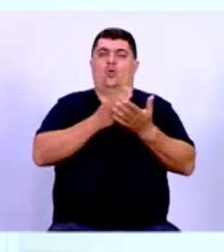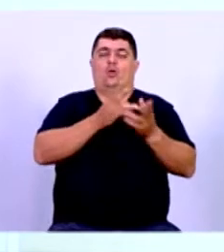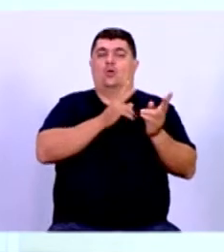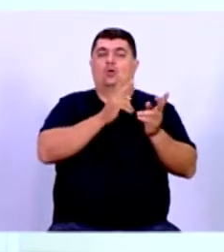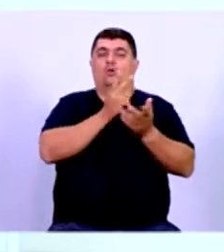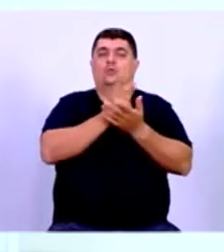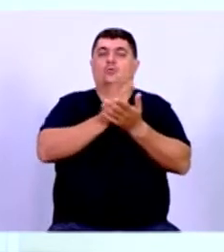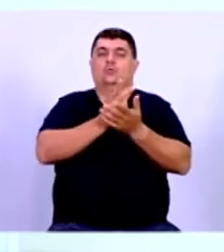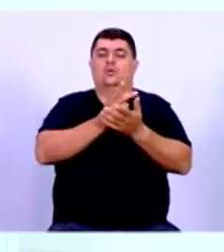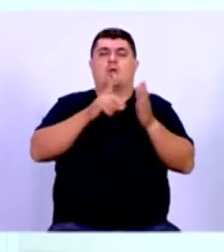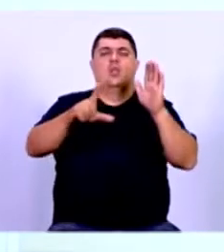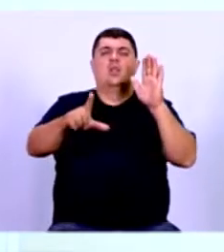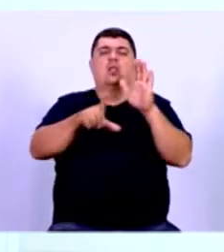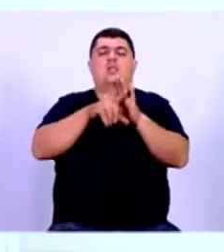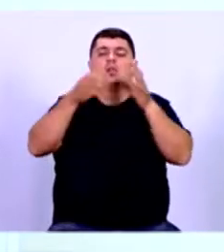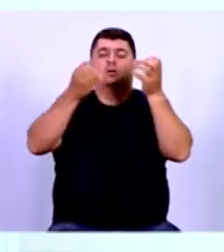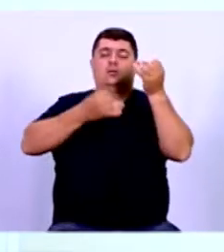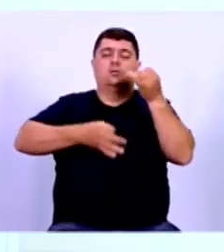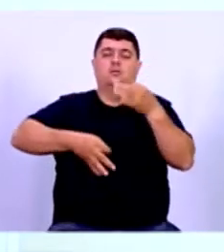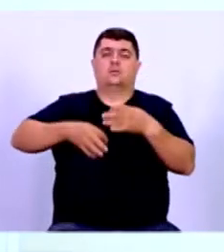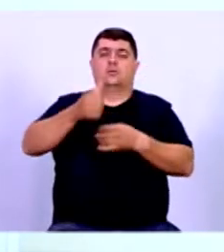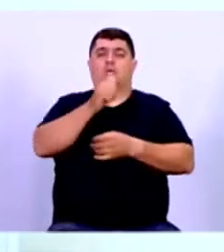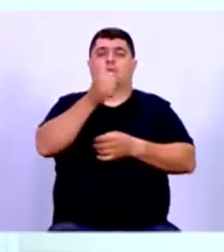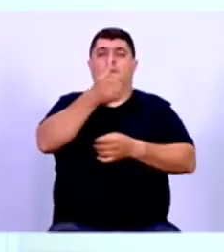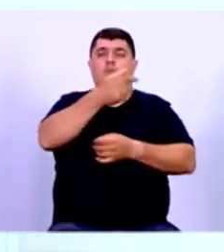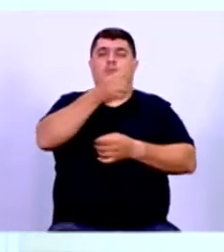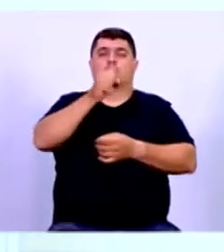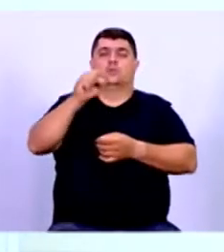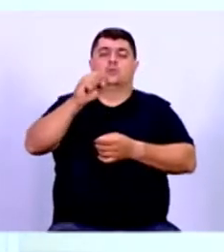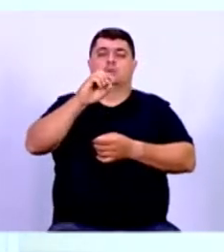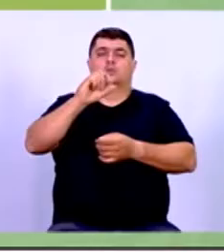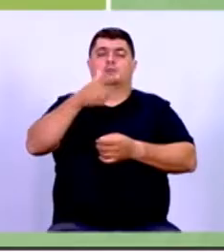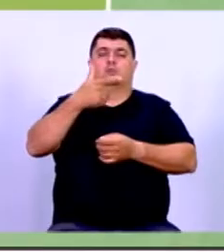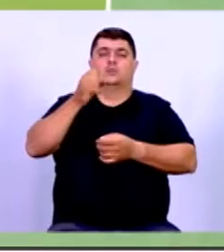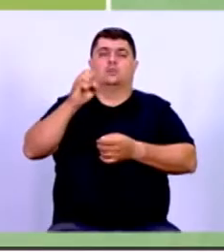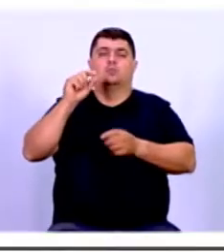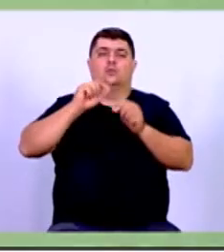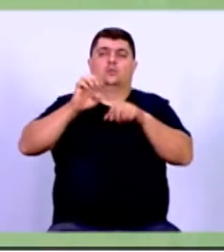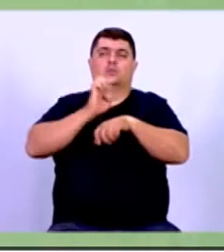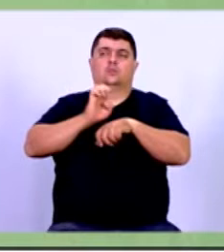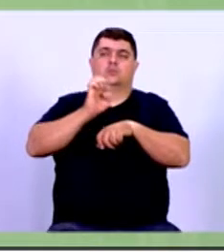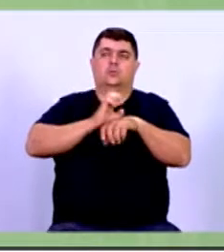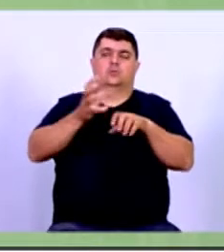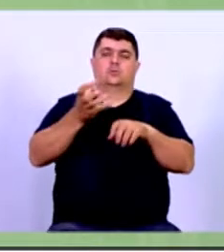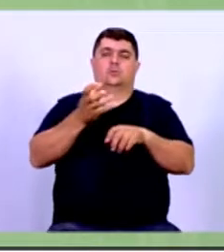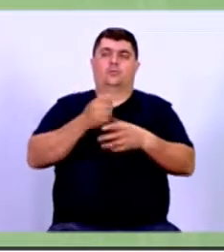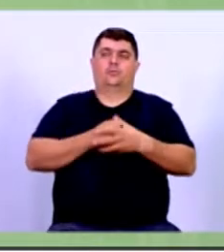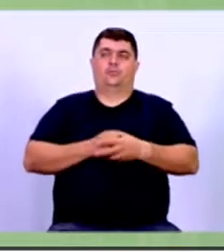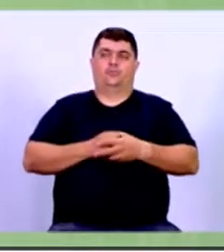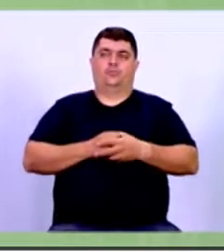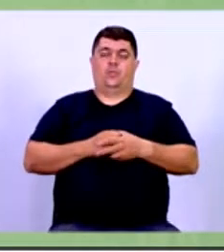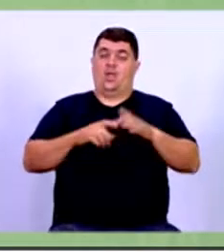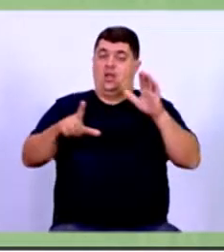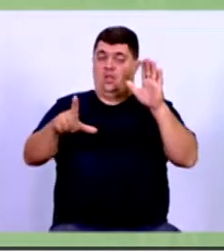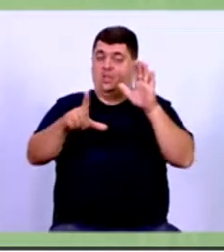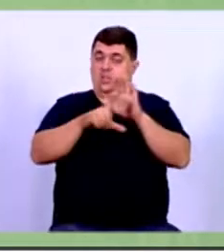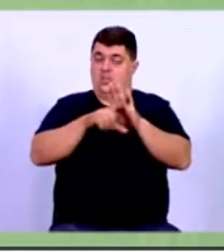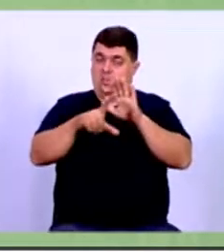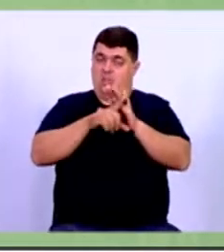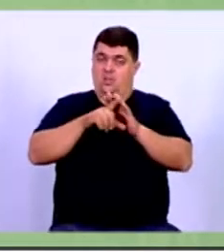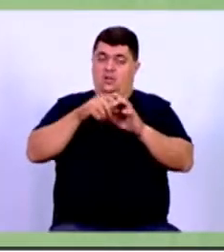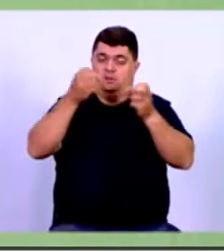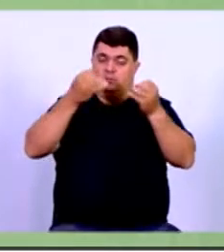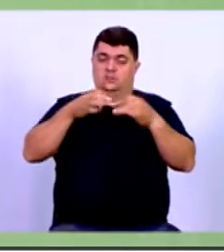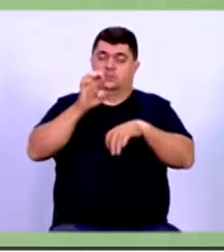Lei 11.778 de 2008 considera como estágio. A lei, ela prevê